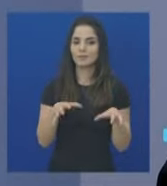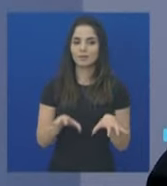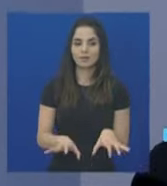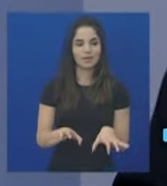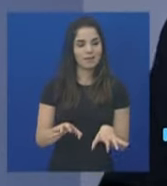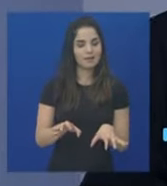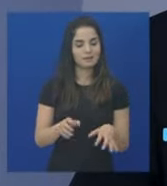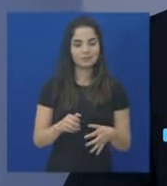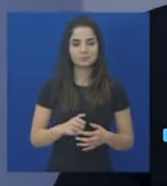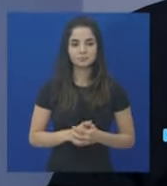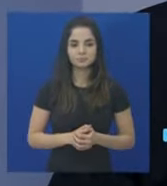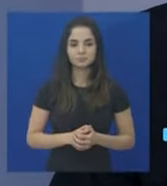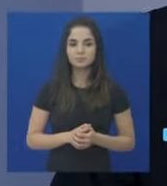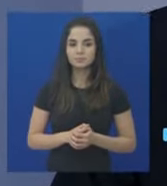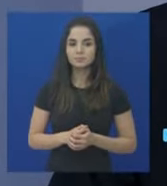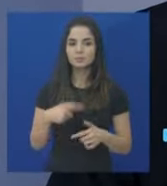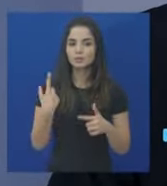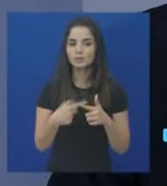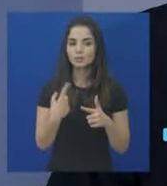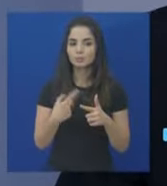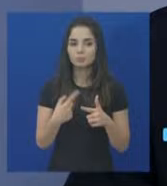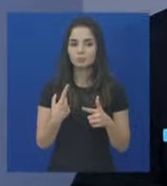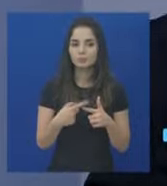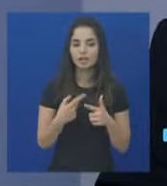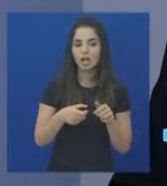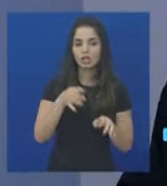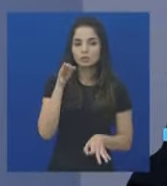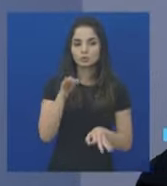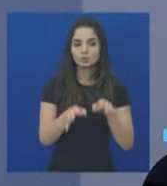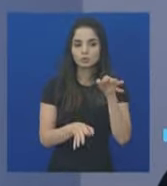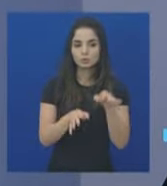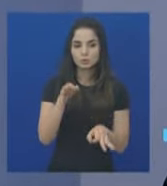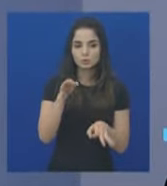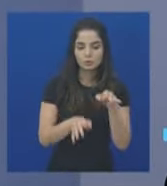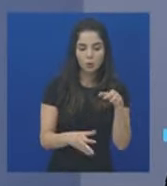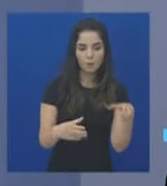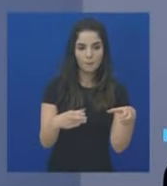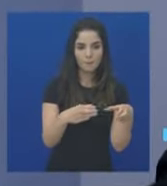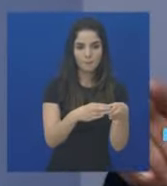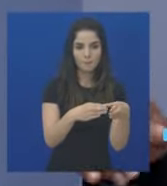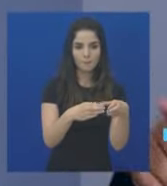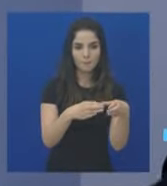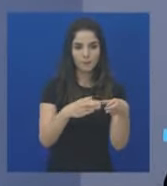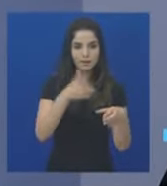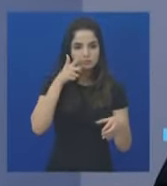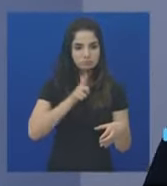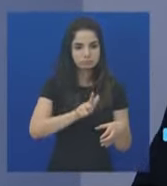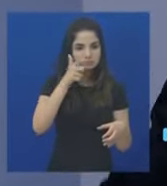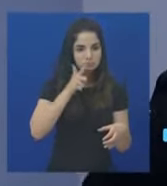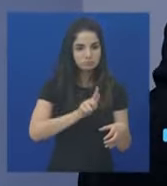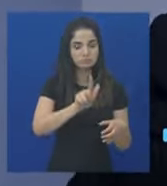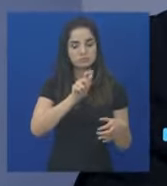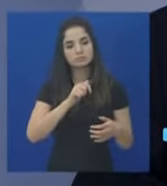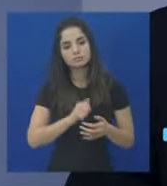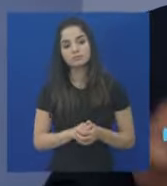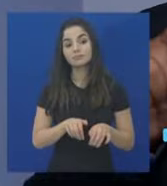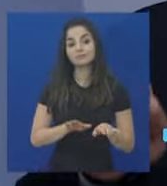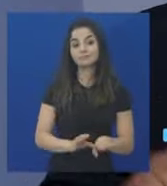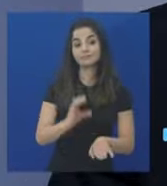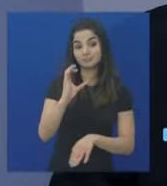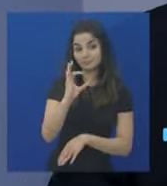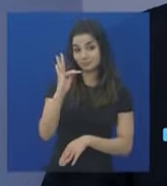Porque essa história de na justiça se ganhar com pacotes e pacotes, levou a cidade a esse buraco,